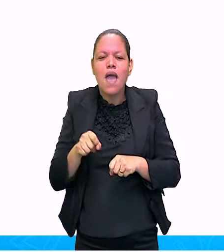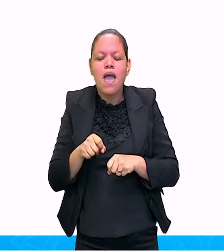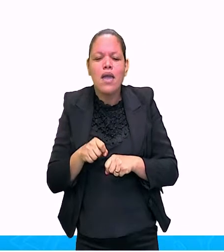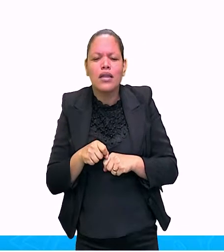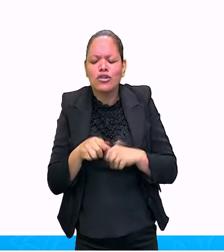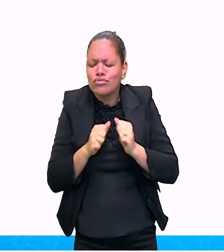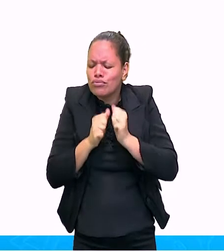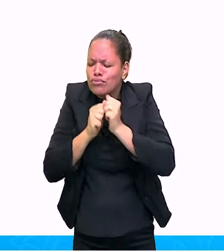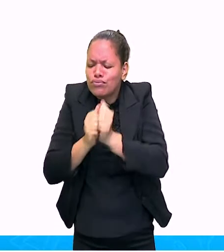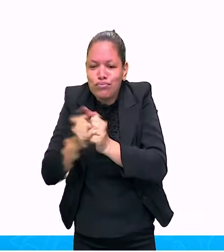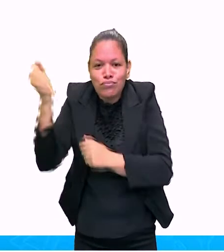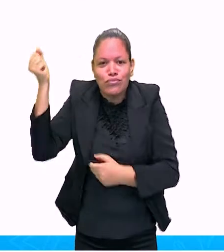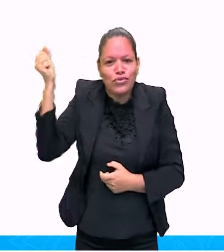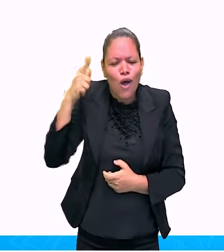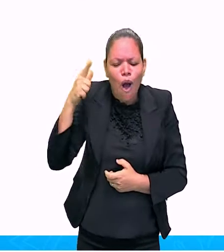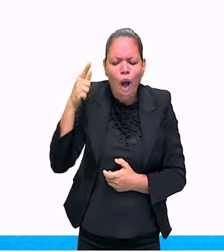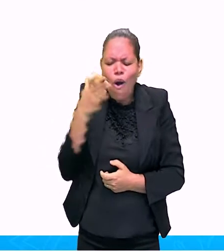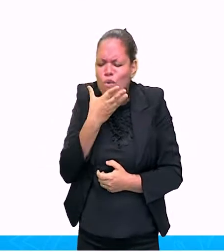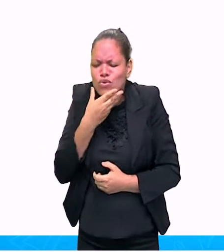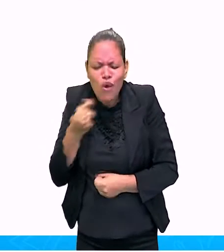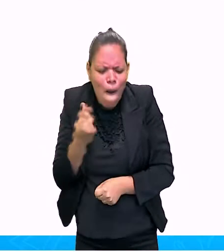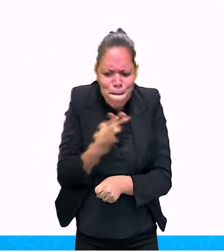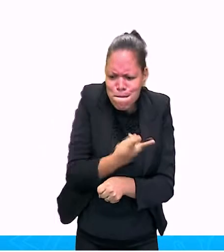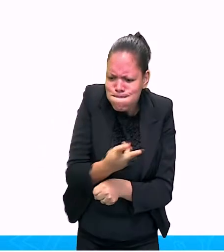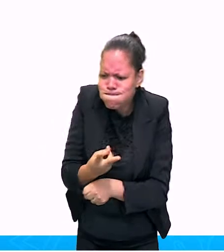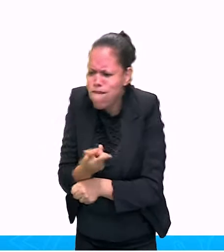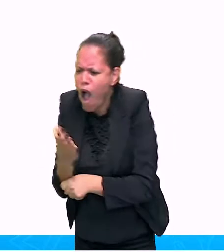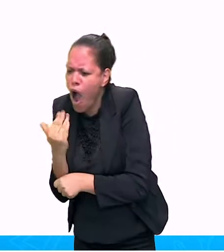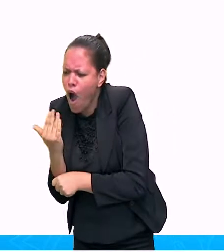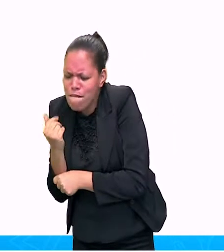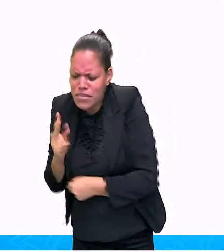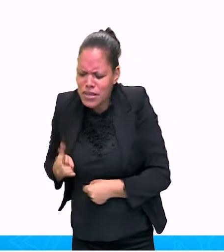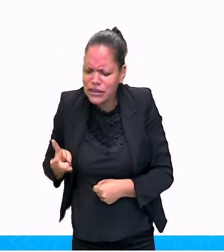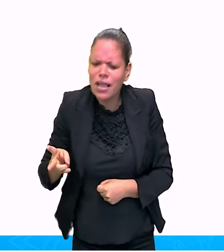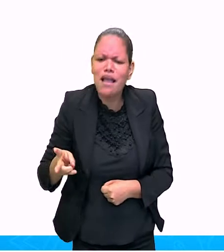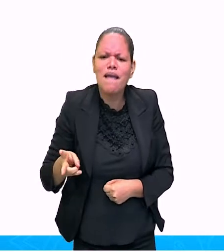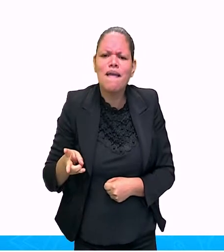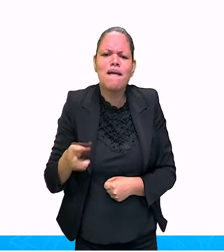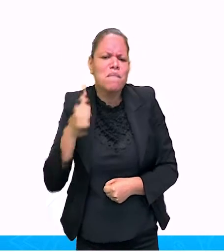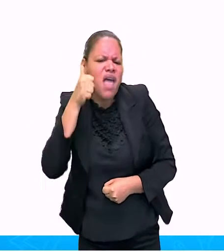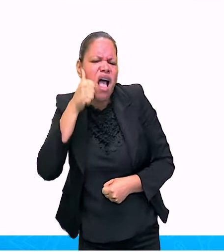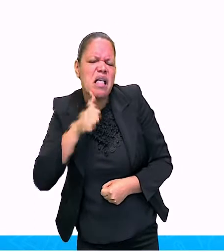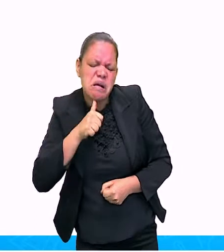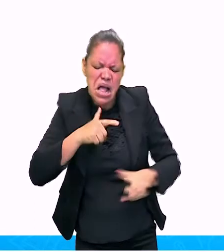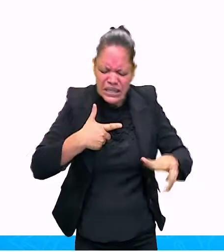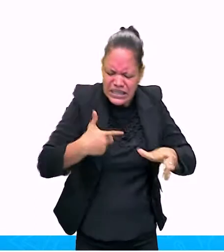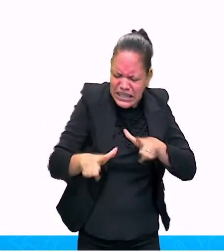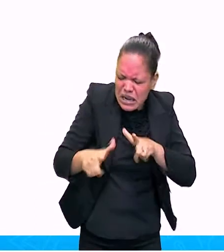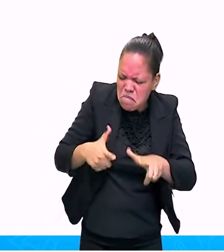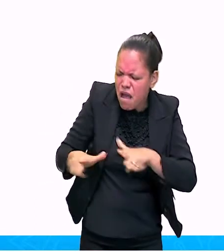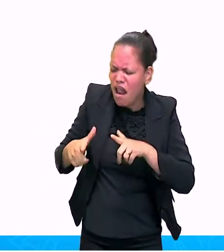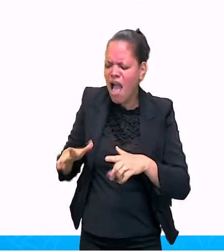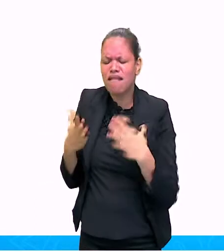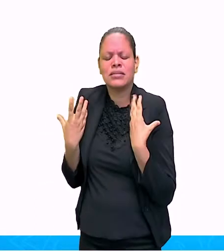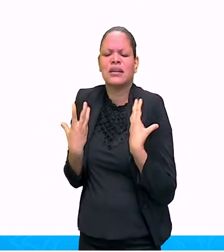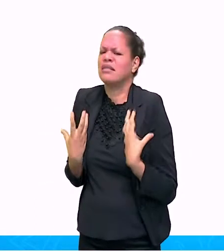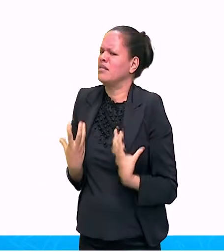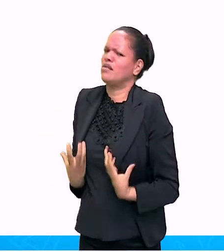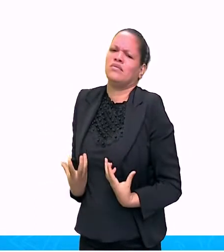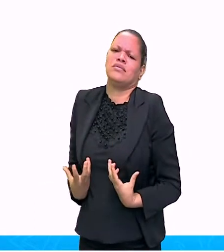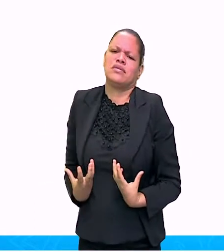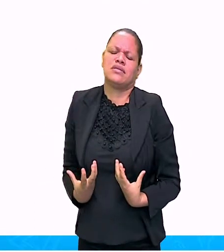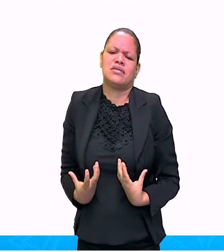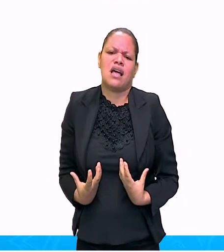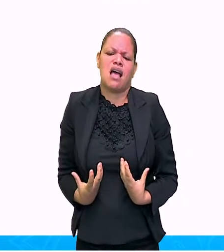Os homens caçavam sem cessar e as mulheres trabalhavam sem descanso, pois era